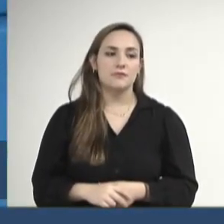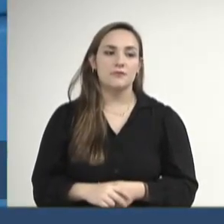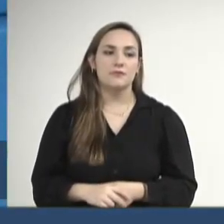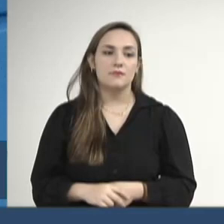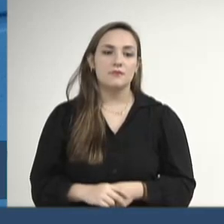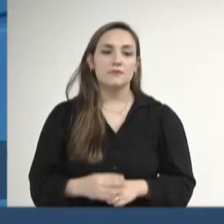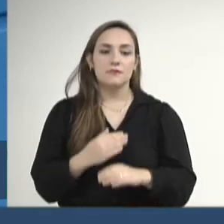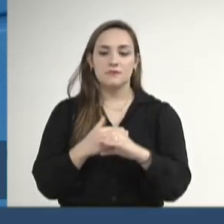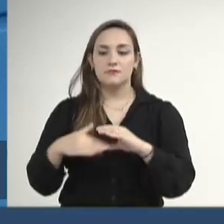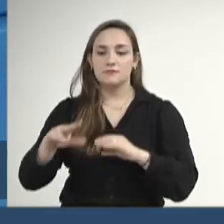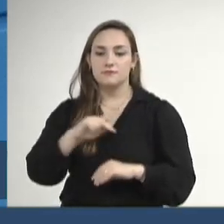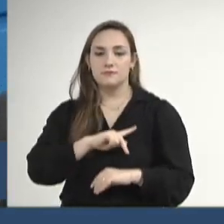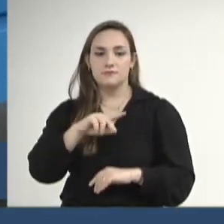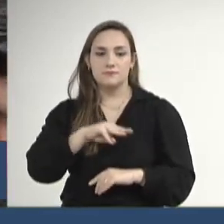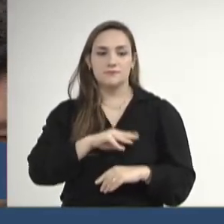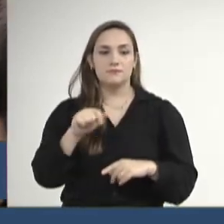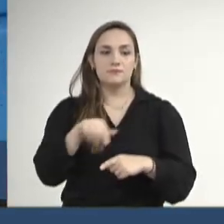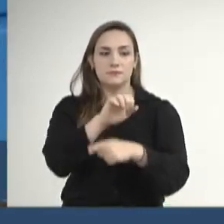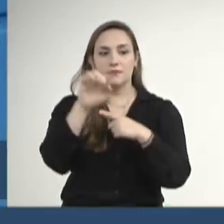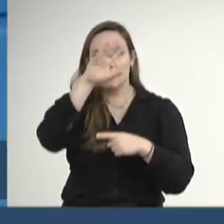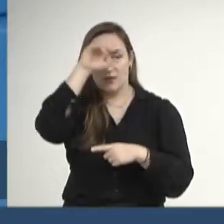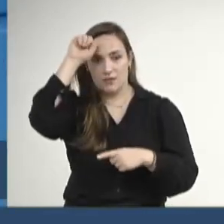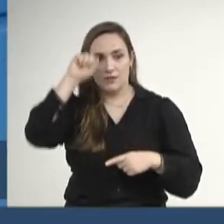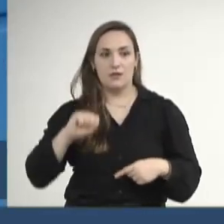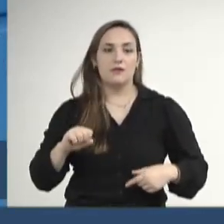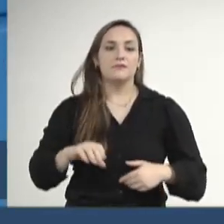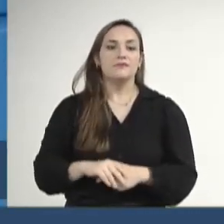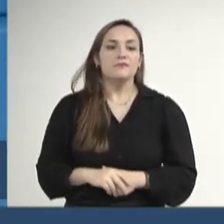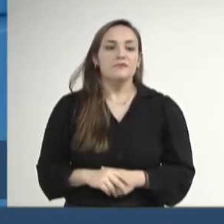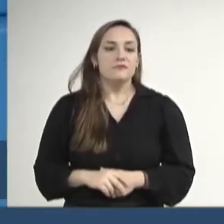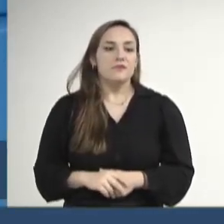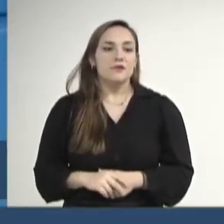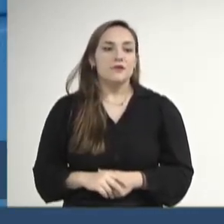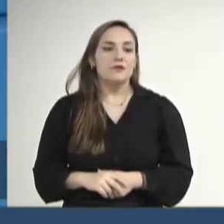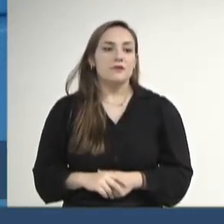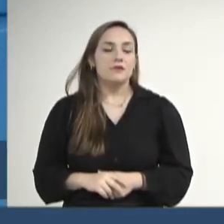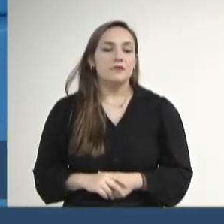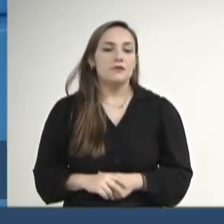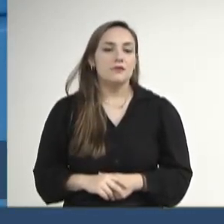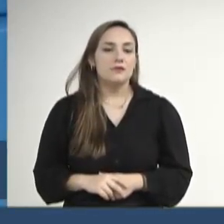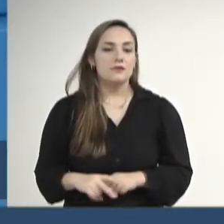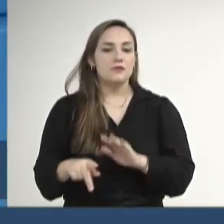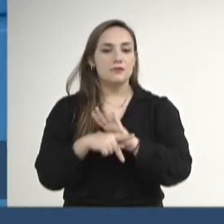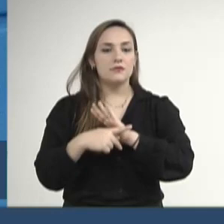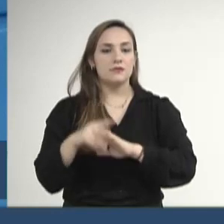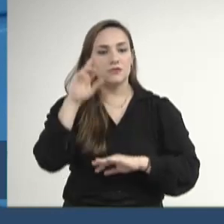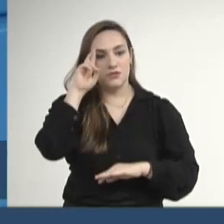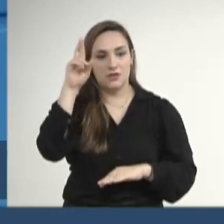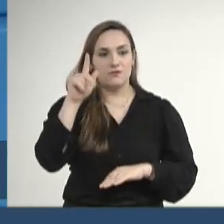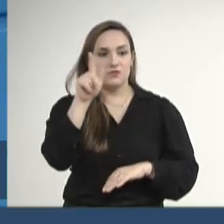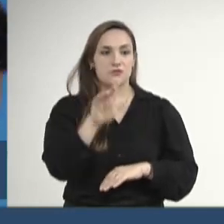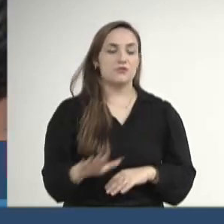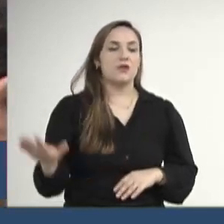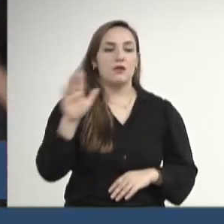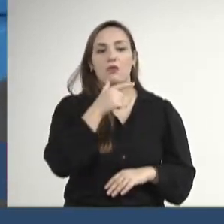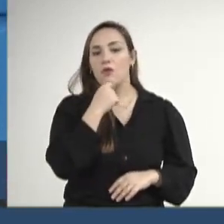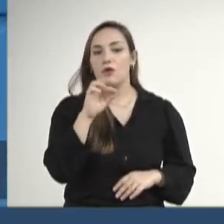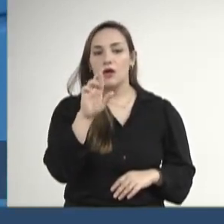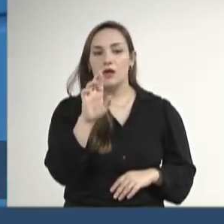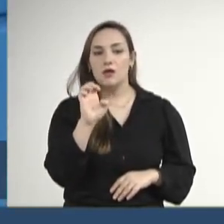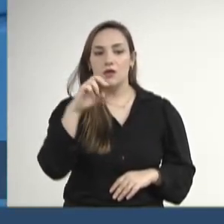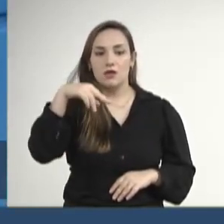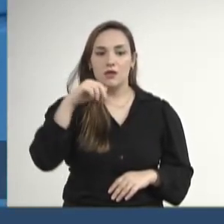a Polícia Militar do Estado de Mato Grosso do Sul representada por seu Comandante geral Coronel Renato